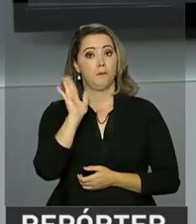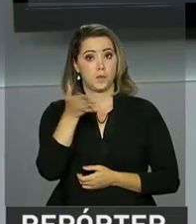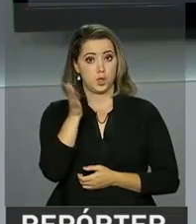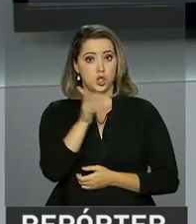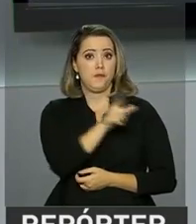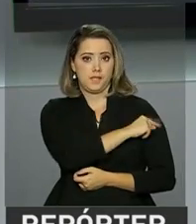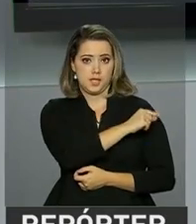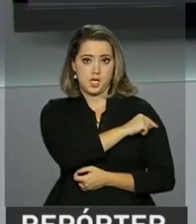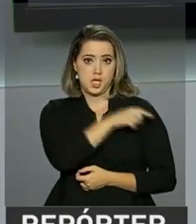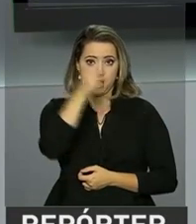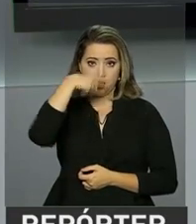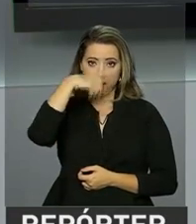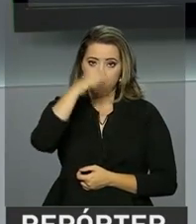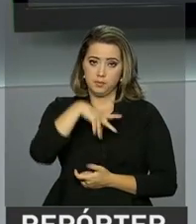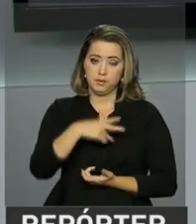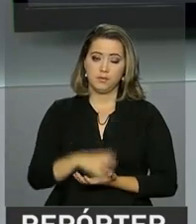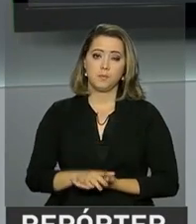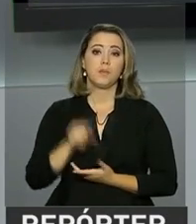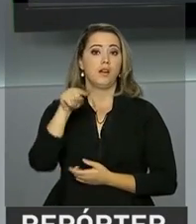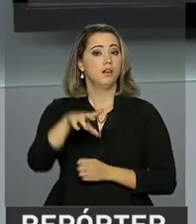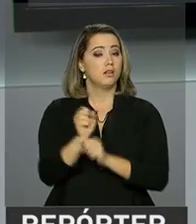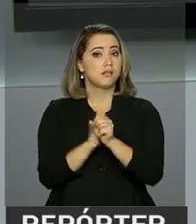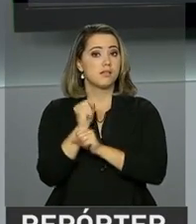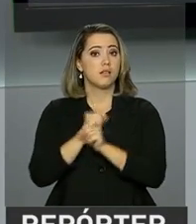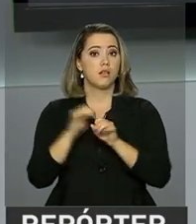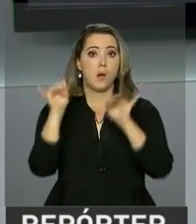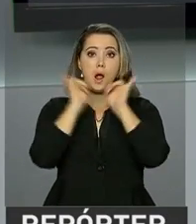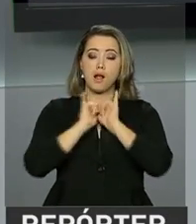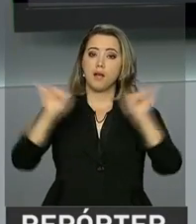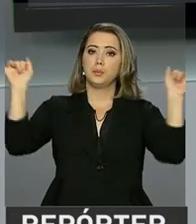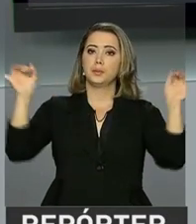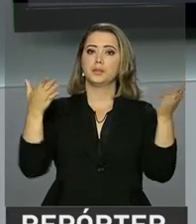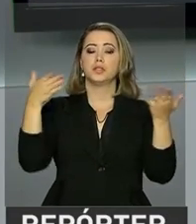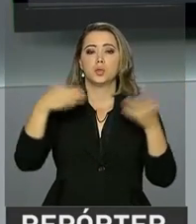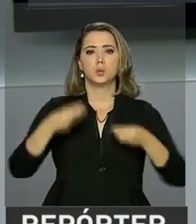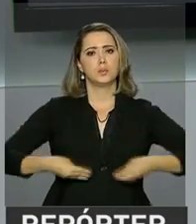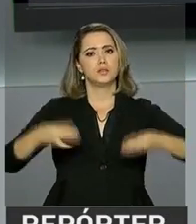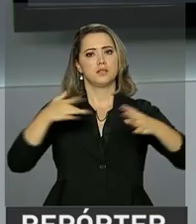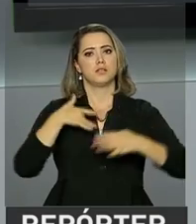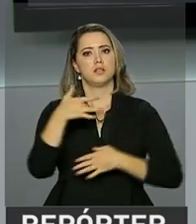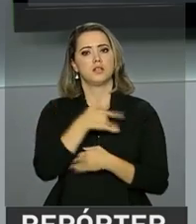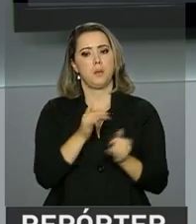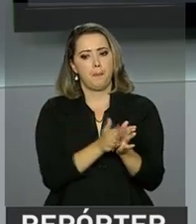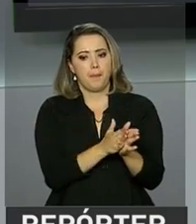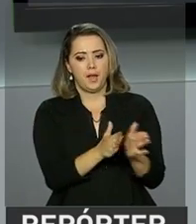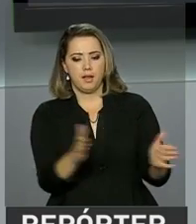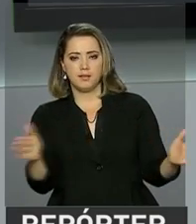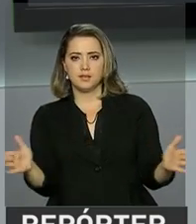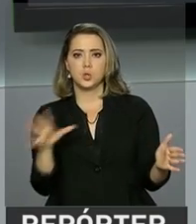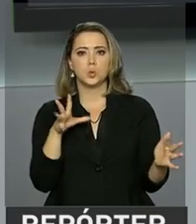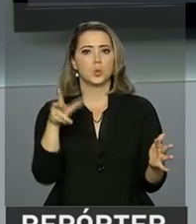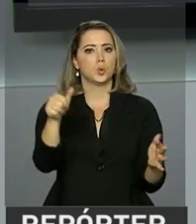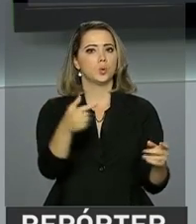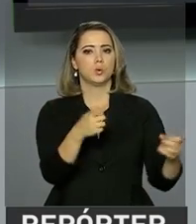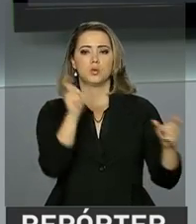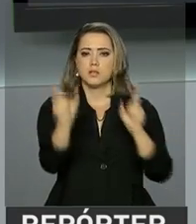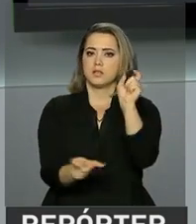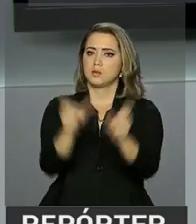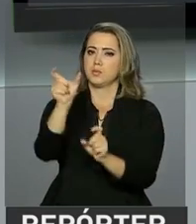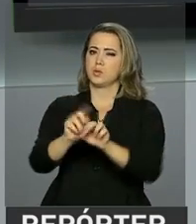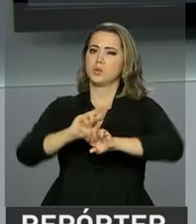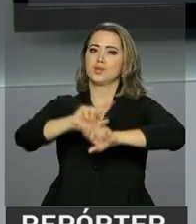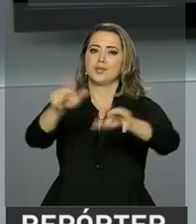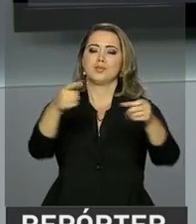já se imunizou contra a gripe este ano a campanha de vacinação do Ministério da Saúde foi ampliada para todos os cidadãos em